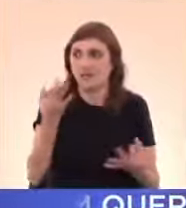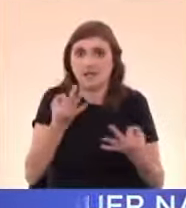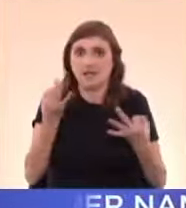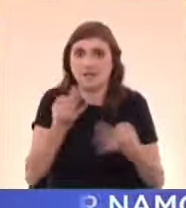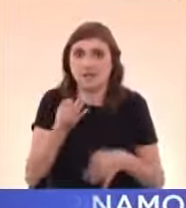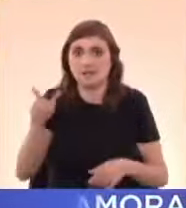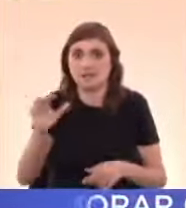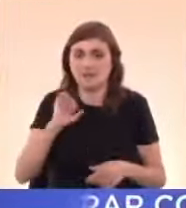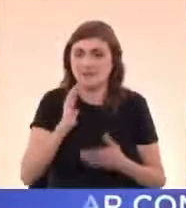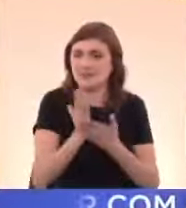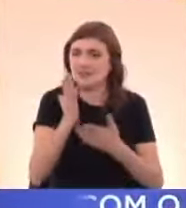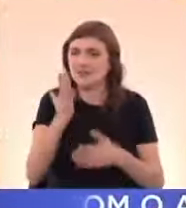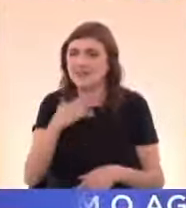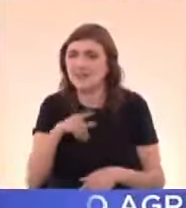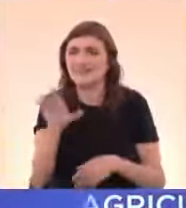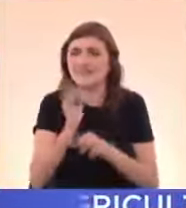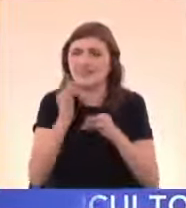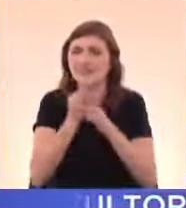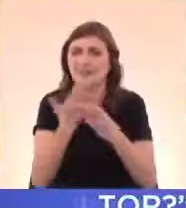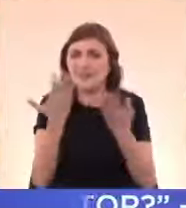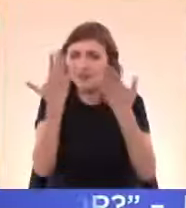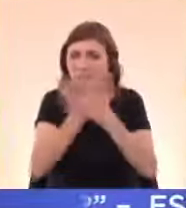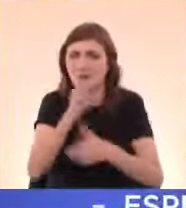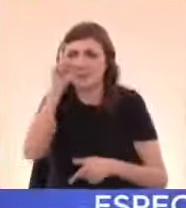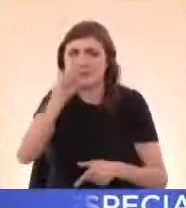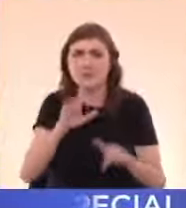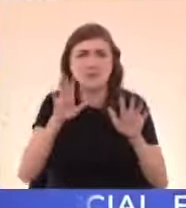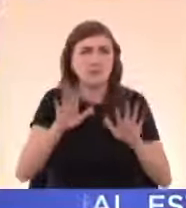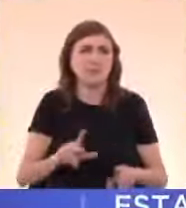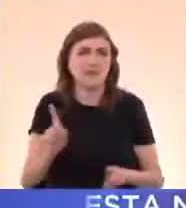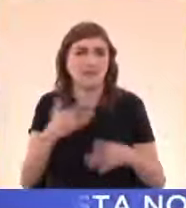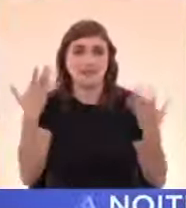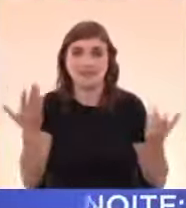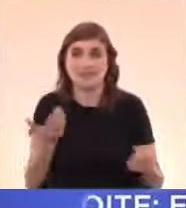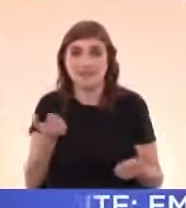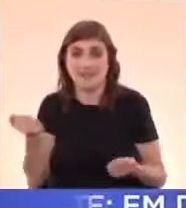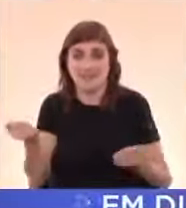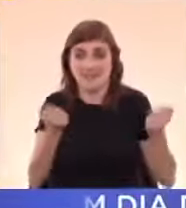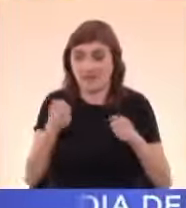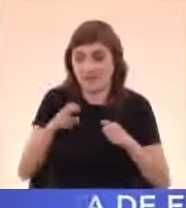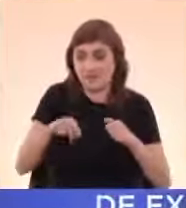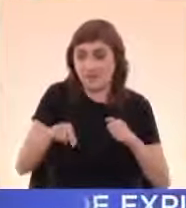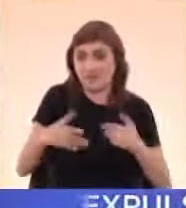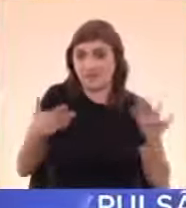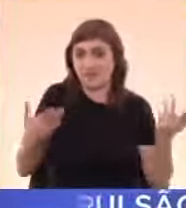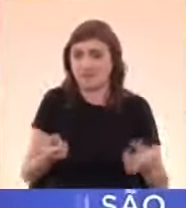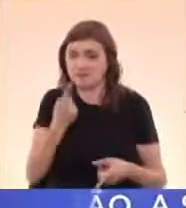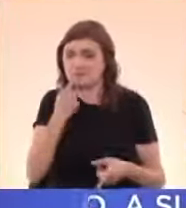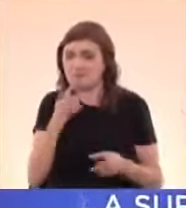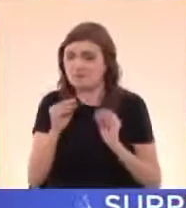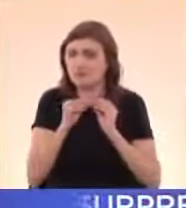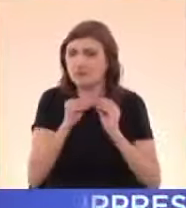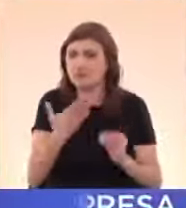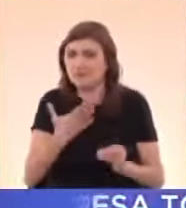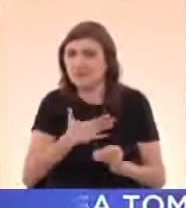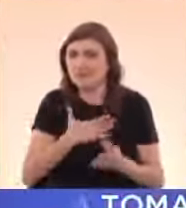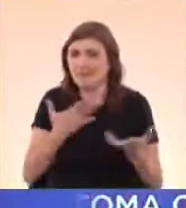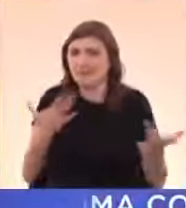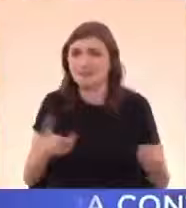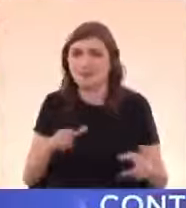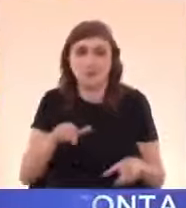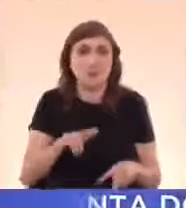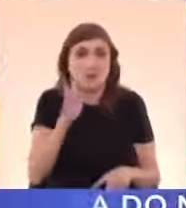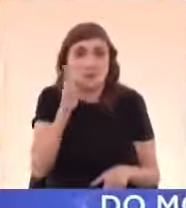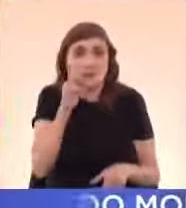Acreditar, ela só quer a festa toda a noite sem parar. Foi no banco do carro, um beijo ela me deu. A